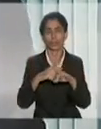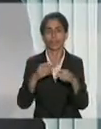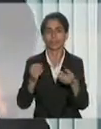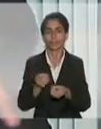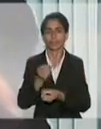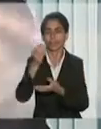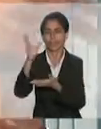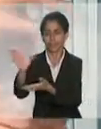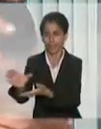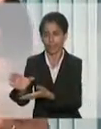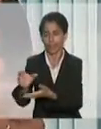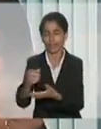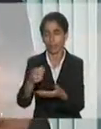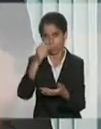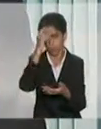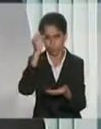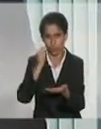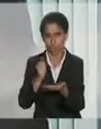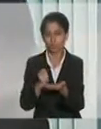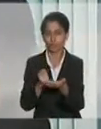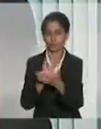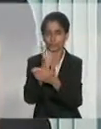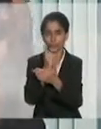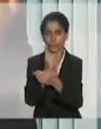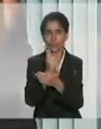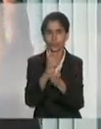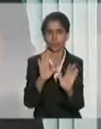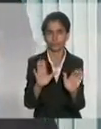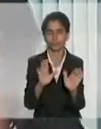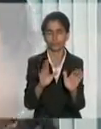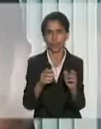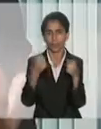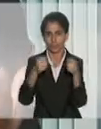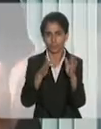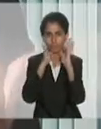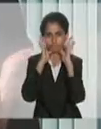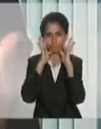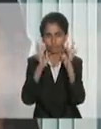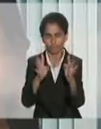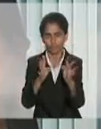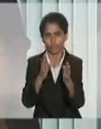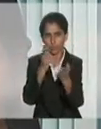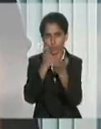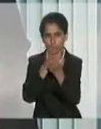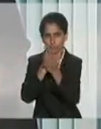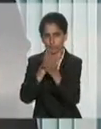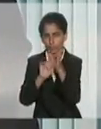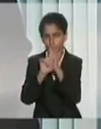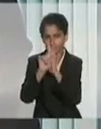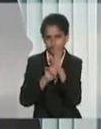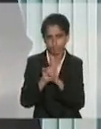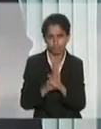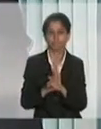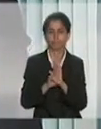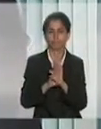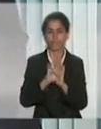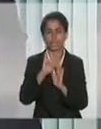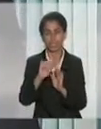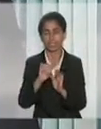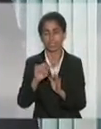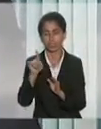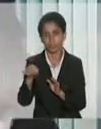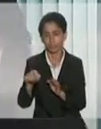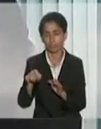para quem consome, nesse caso. Ele é dado para quem consome. Então, o controle tem que ser maior ainda. Porque aí teria que se avaliar se o valor